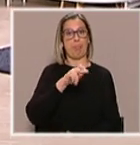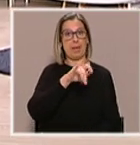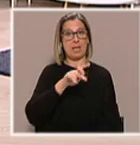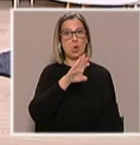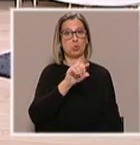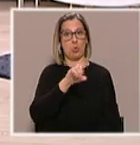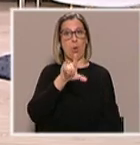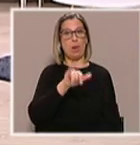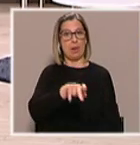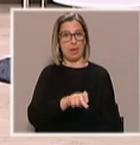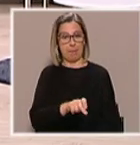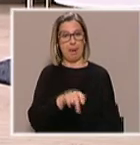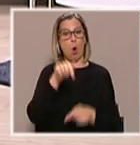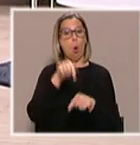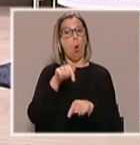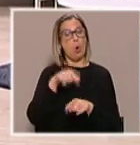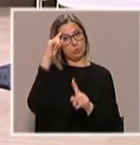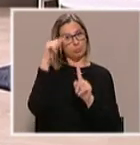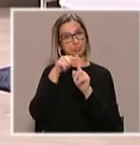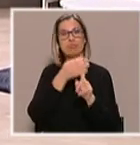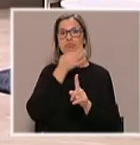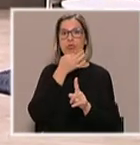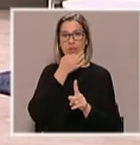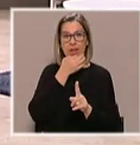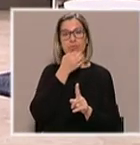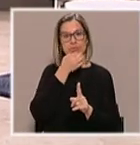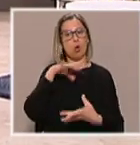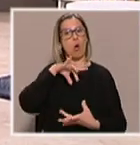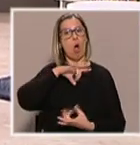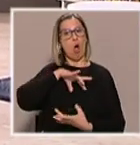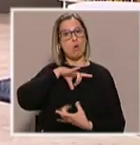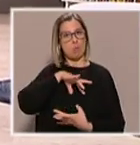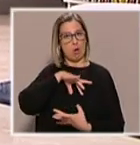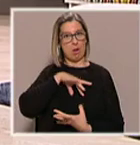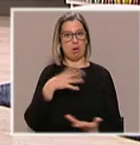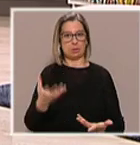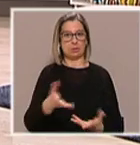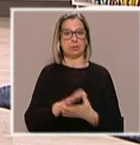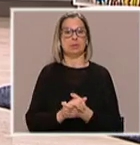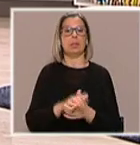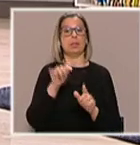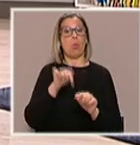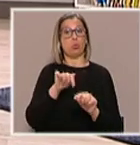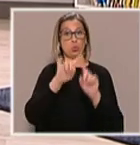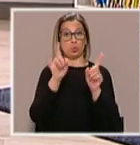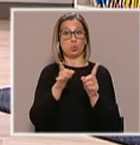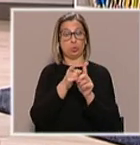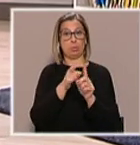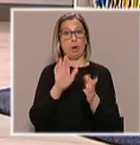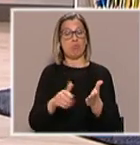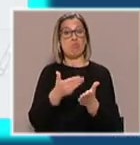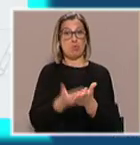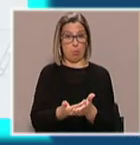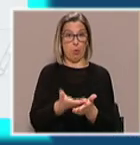para vos falar hoje sobre regulação hormonal. Pois bem, faça isso, o sumário que tenho